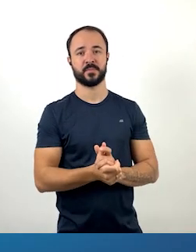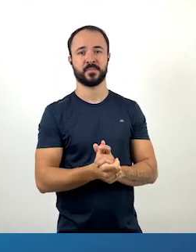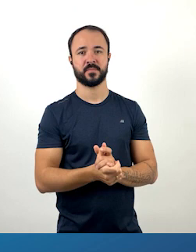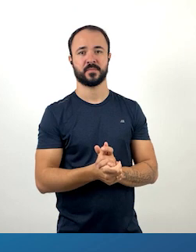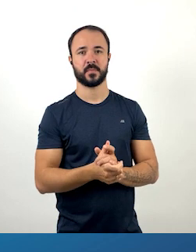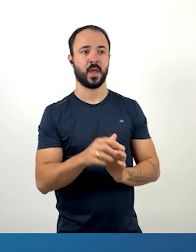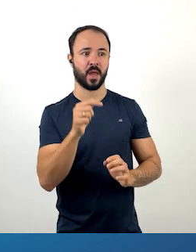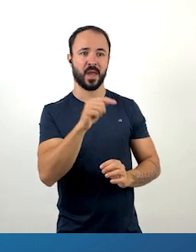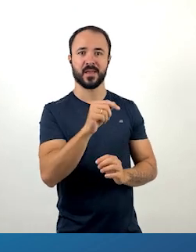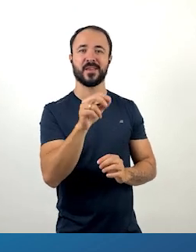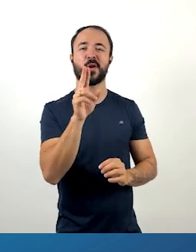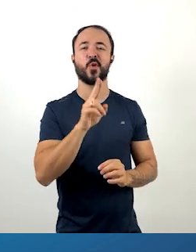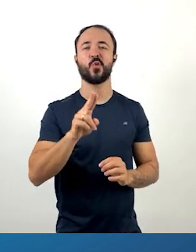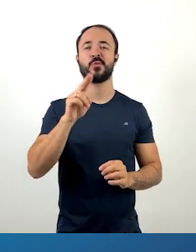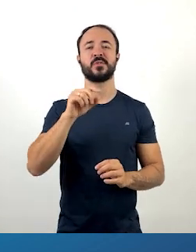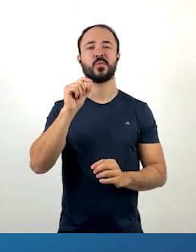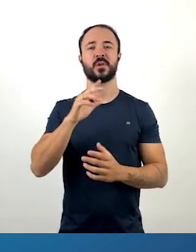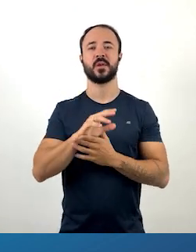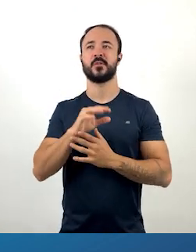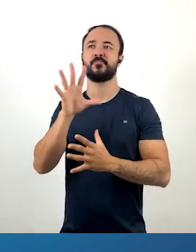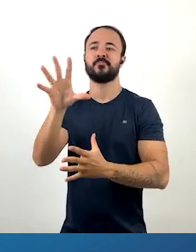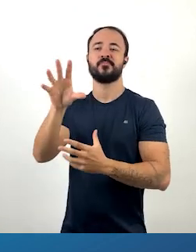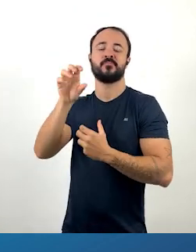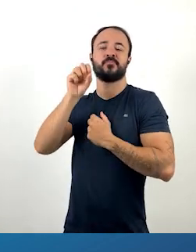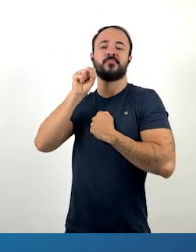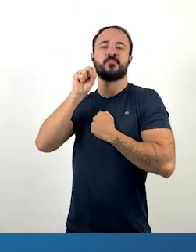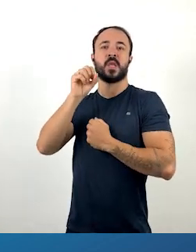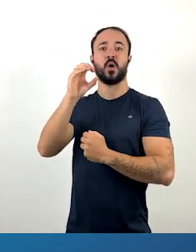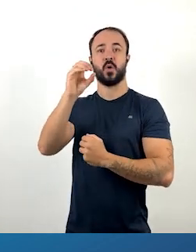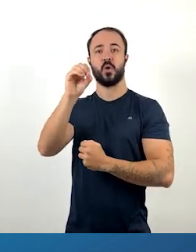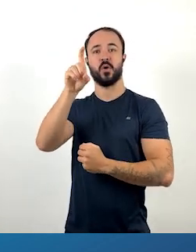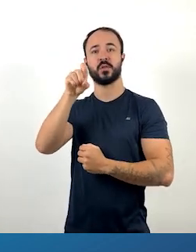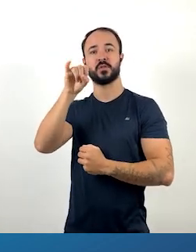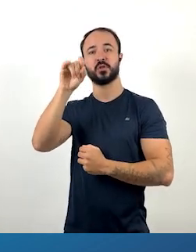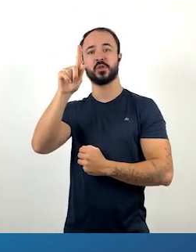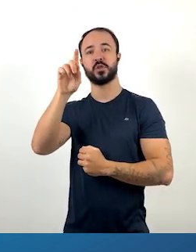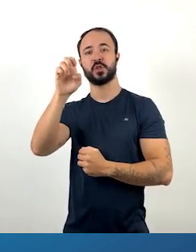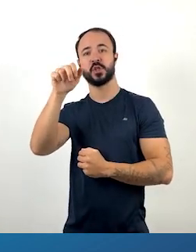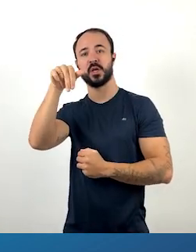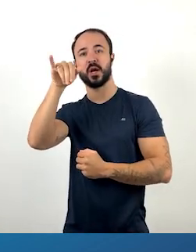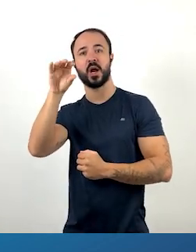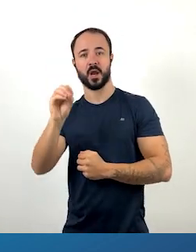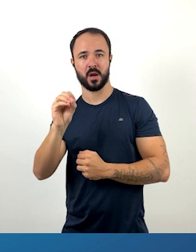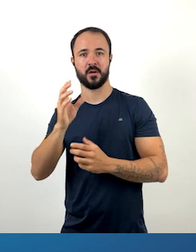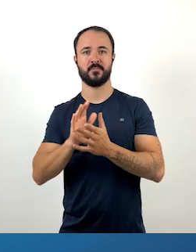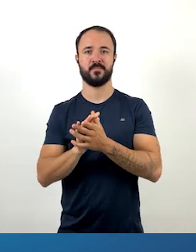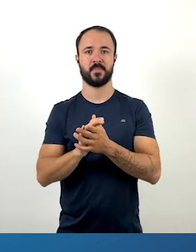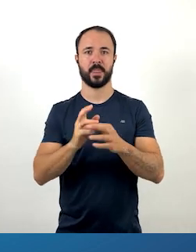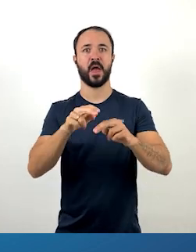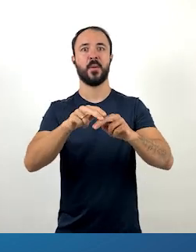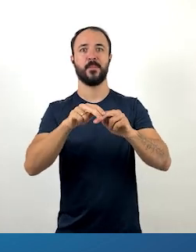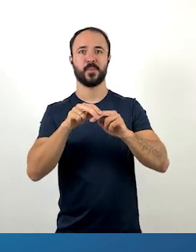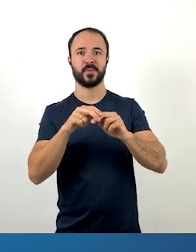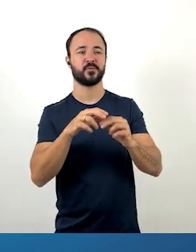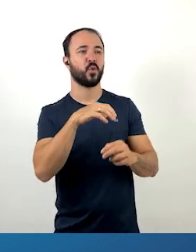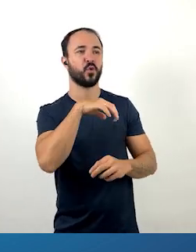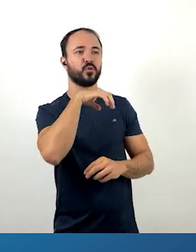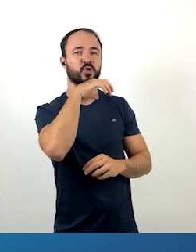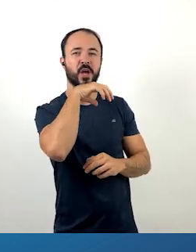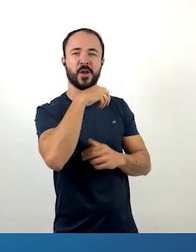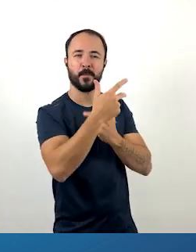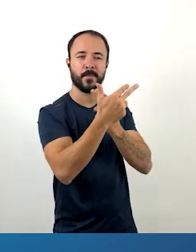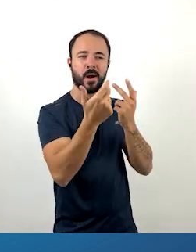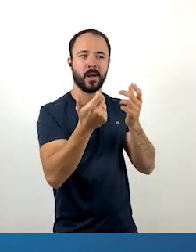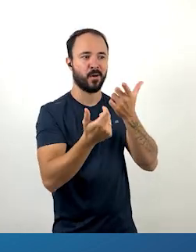E o oxigênio disponível para outros animais fica escasso. Então, nós temos o aumento do número de algas microscópicas e de